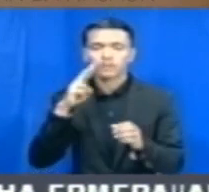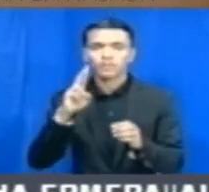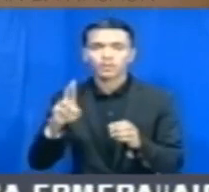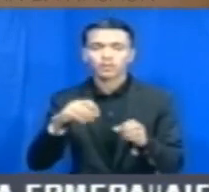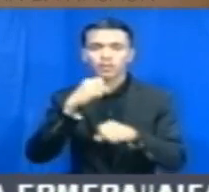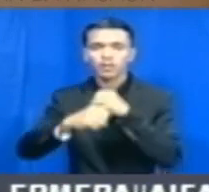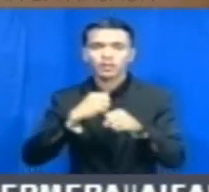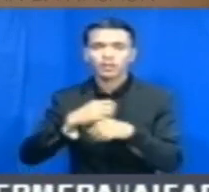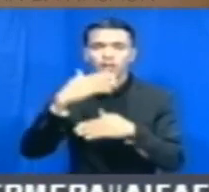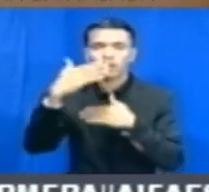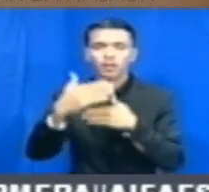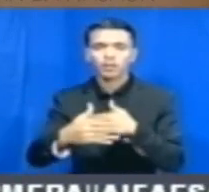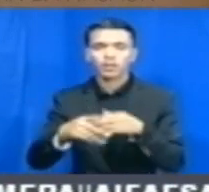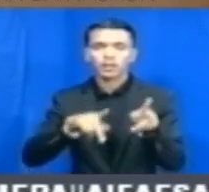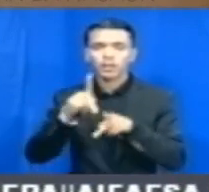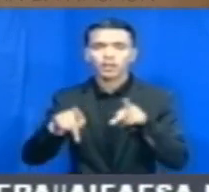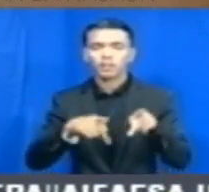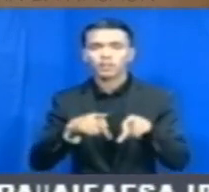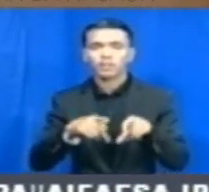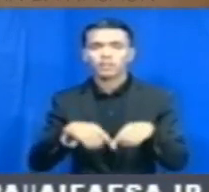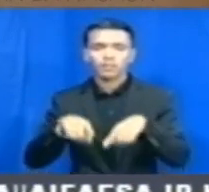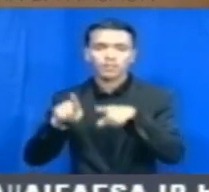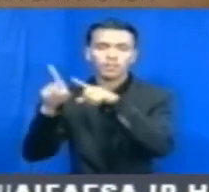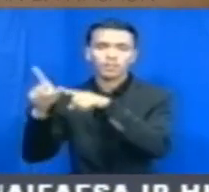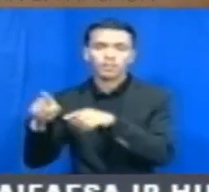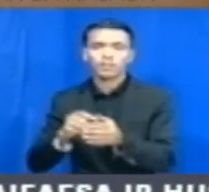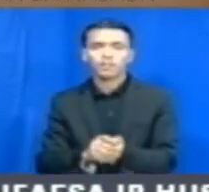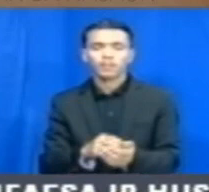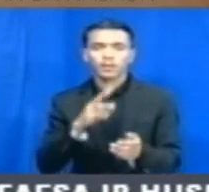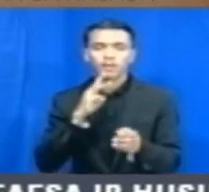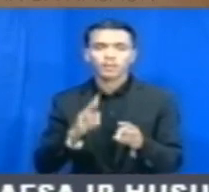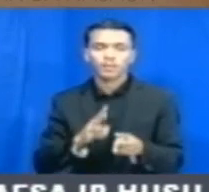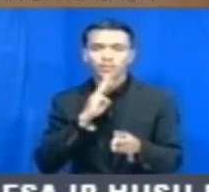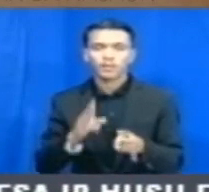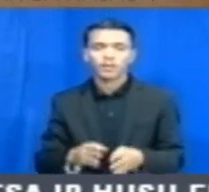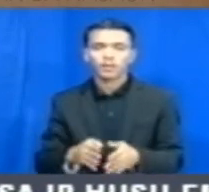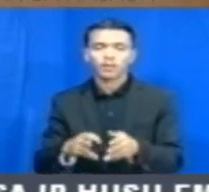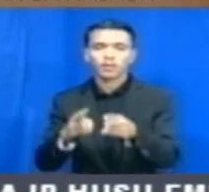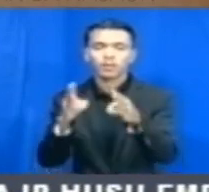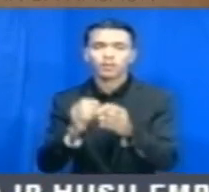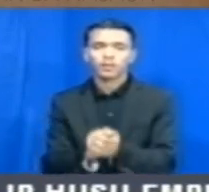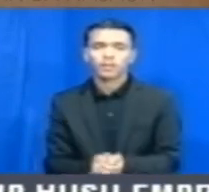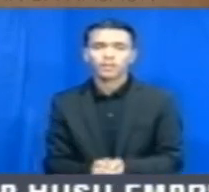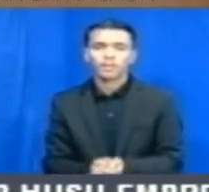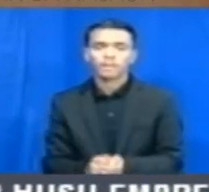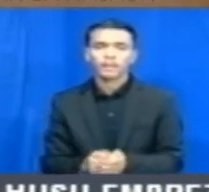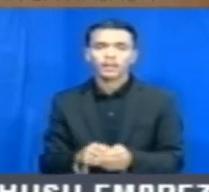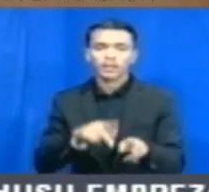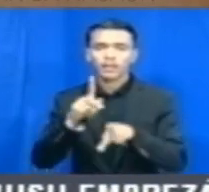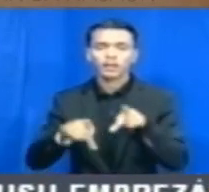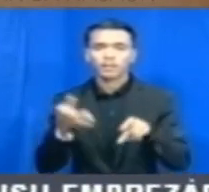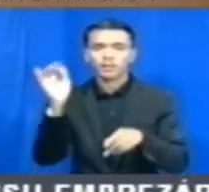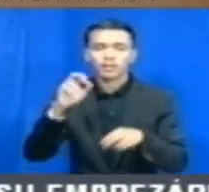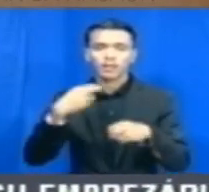Tina hoy para ver si tenemos en el balo, va para fácil en el balo. Satán tiene que hacer una amenaza, no